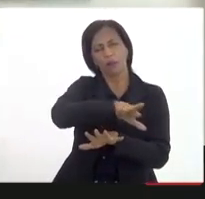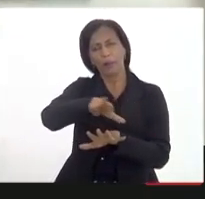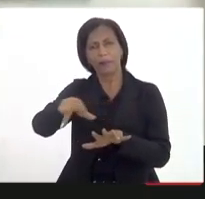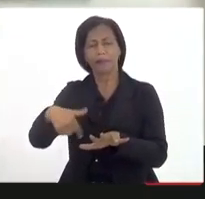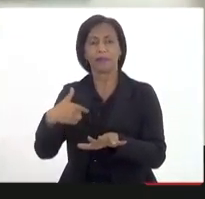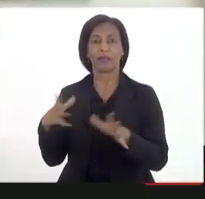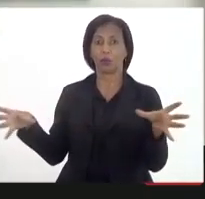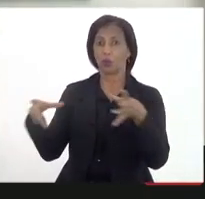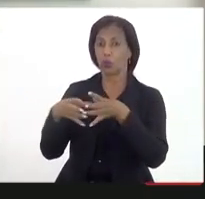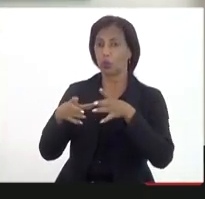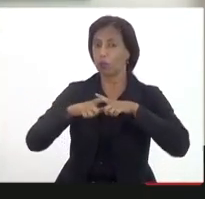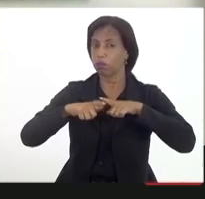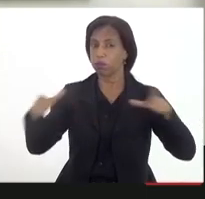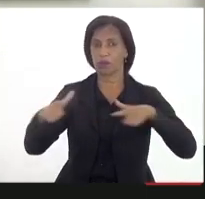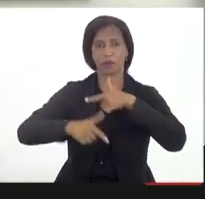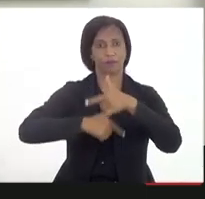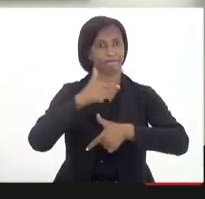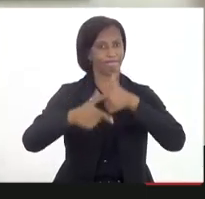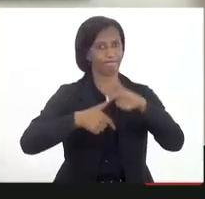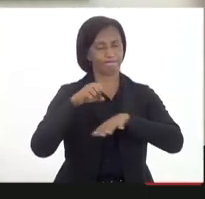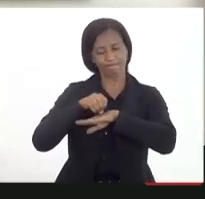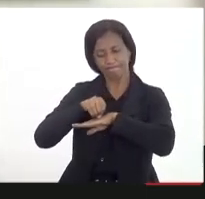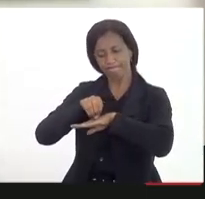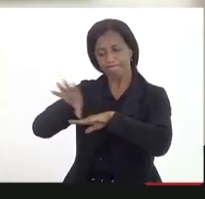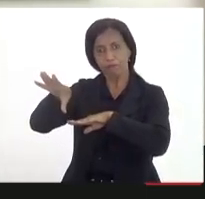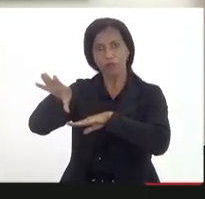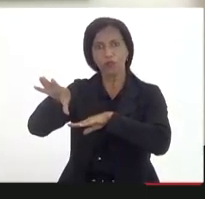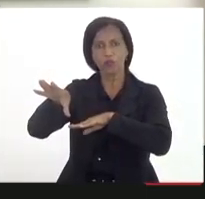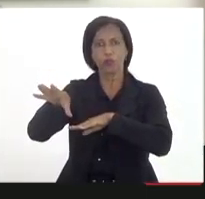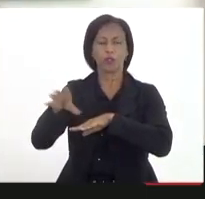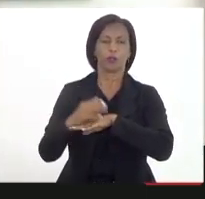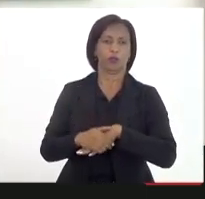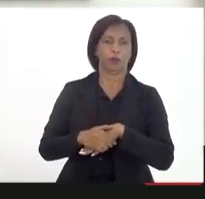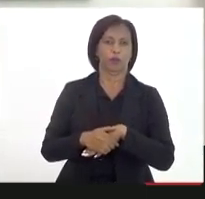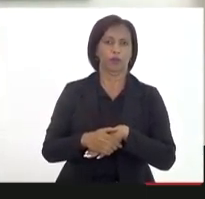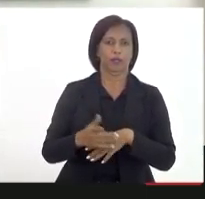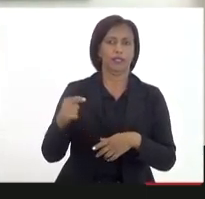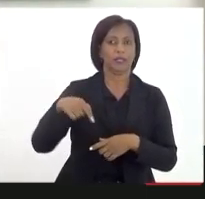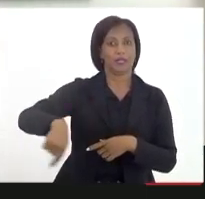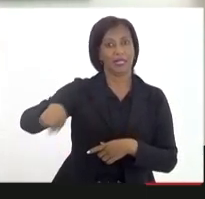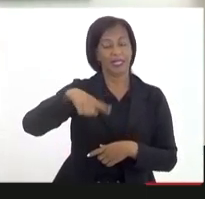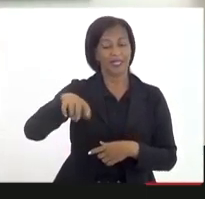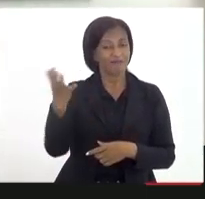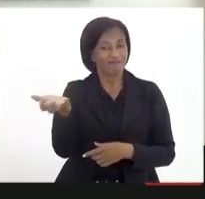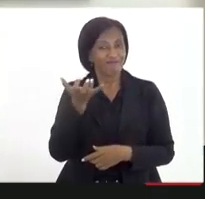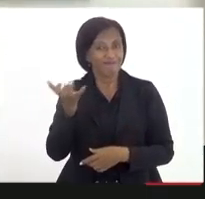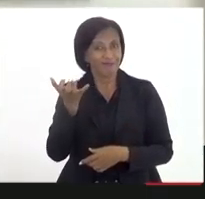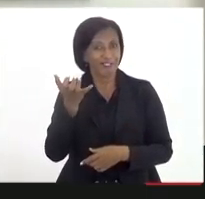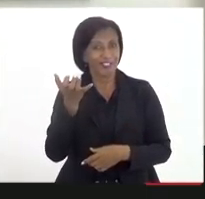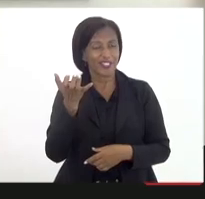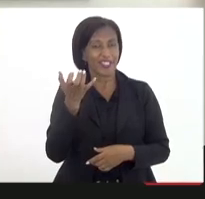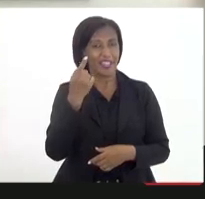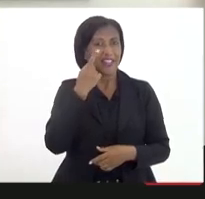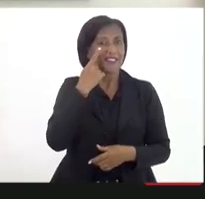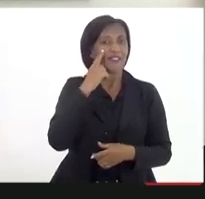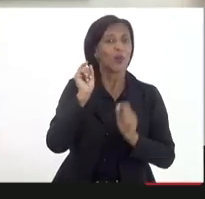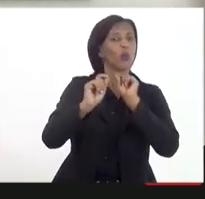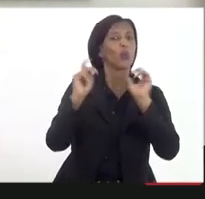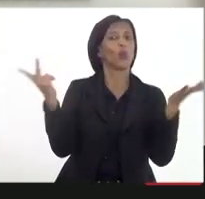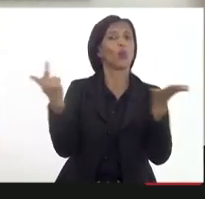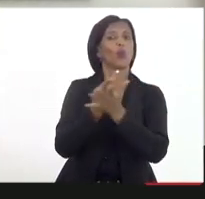grande de servidor e foram excluídos e buscam uma reparação uma revisão nessas explosões